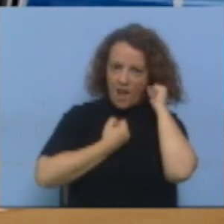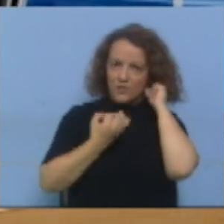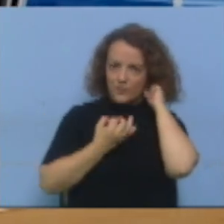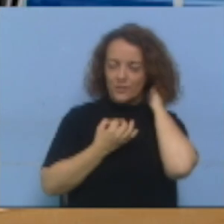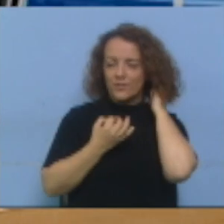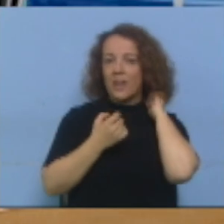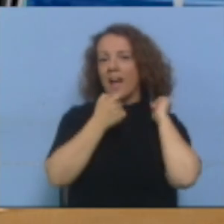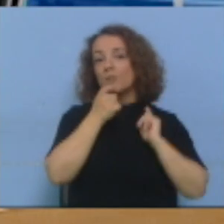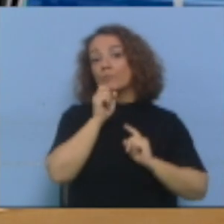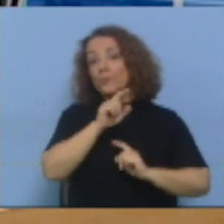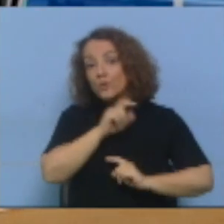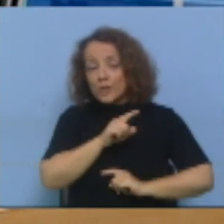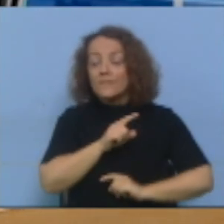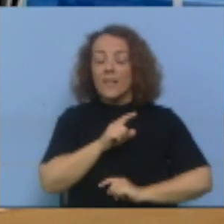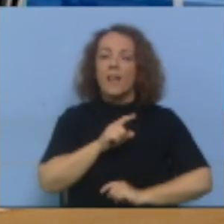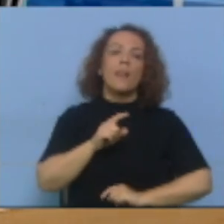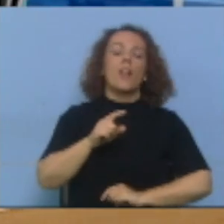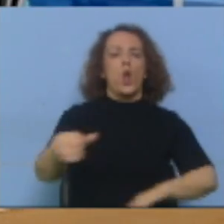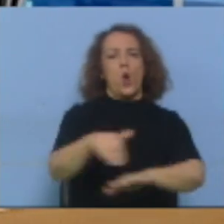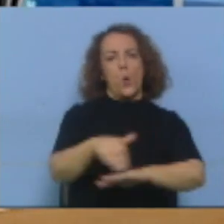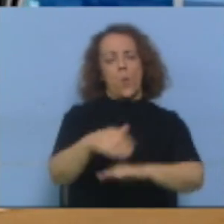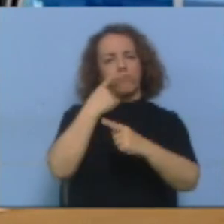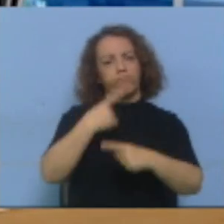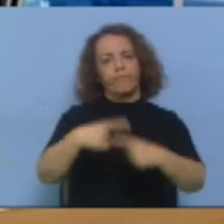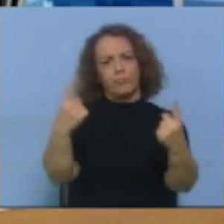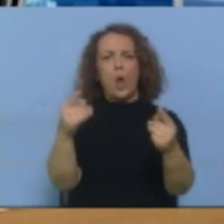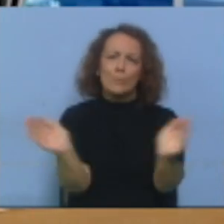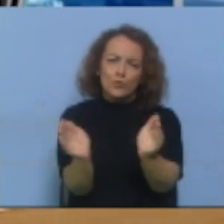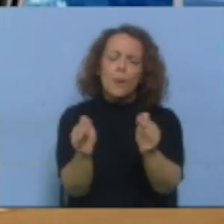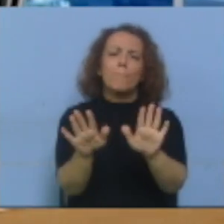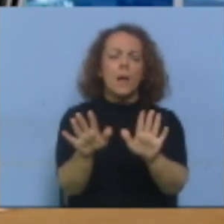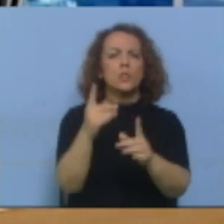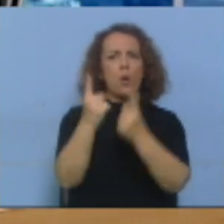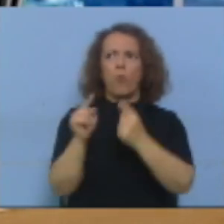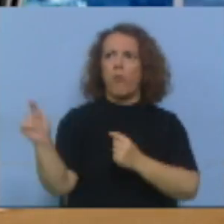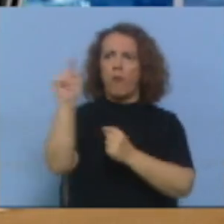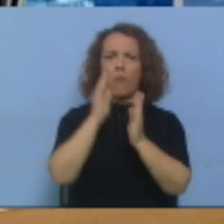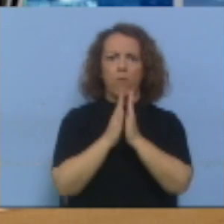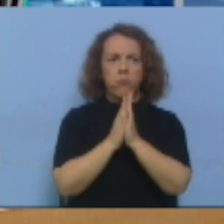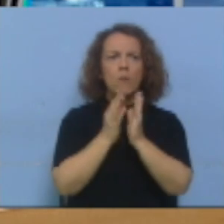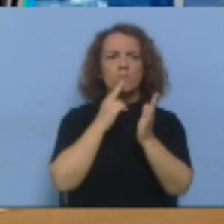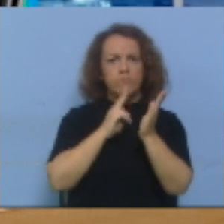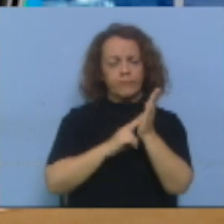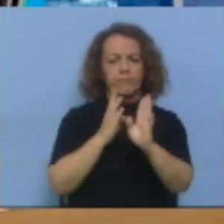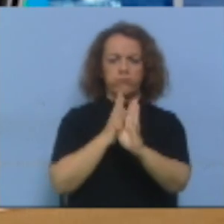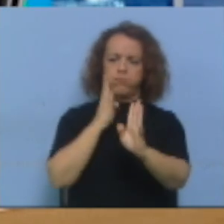podemos, fazemos num espaço público, embora muito pequena, mas tive paróquias em que se fazia um percurso razoavelmente grande e que era uma forma